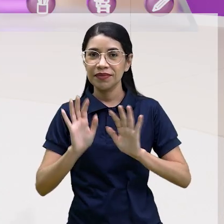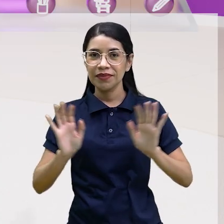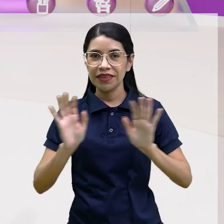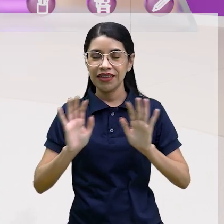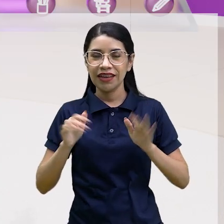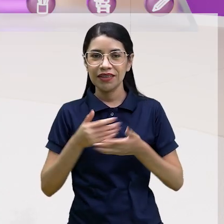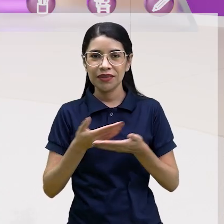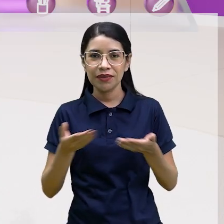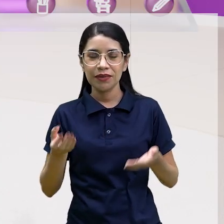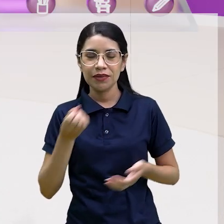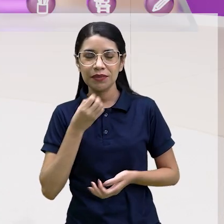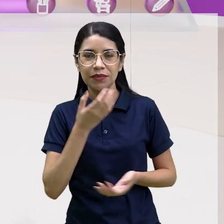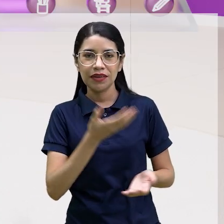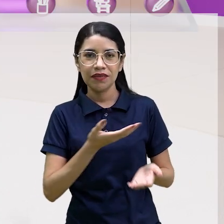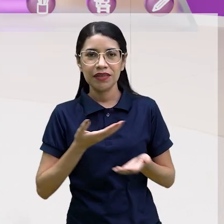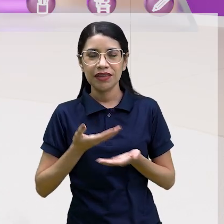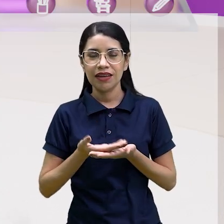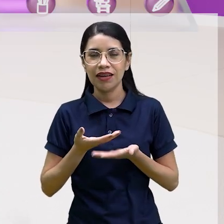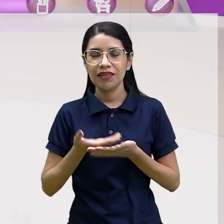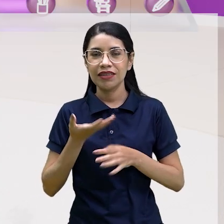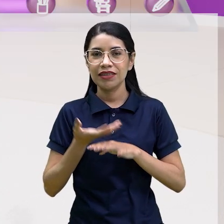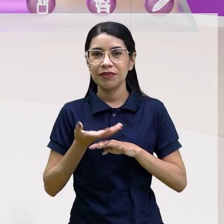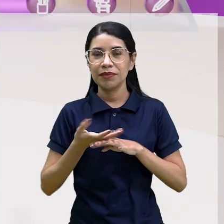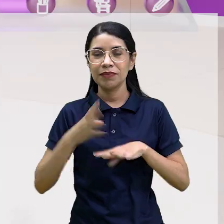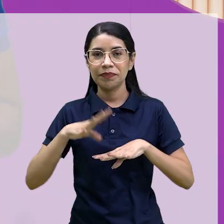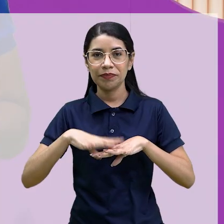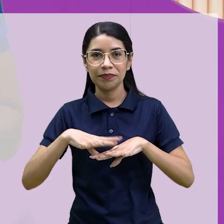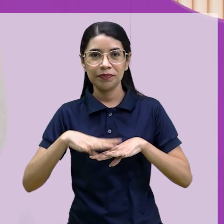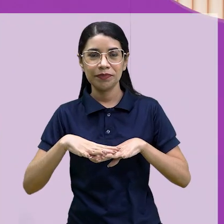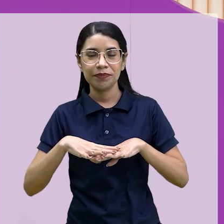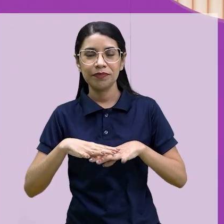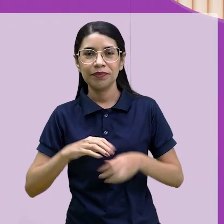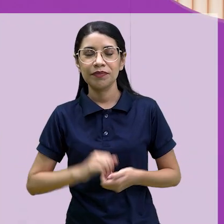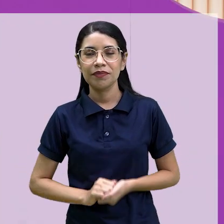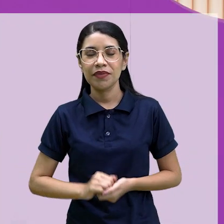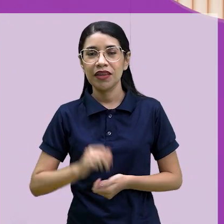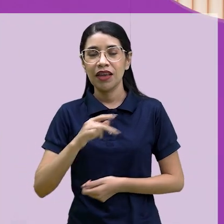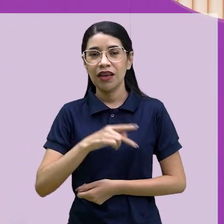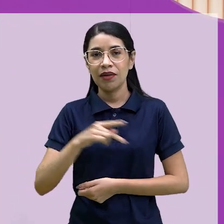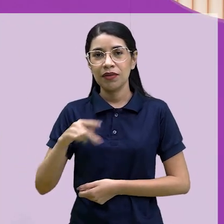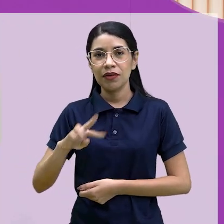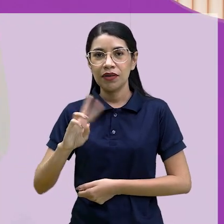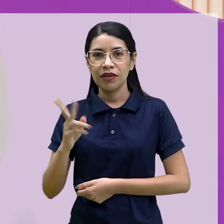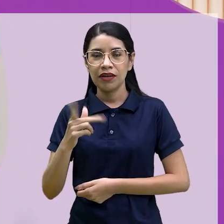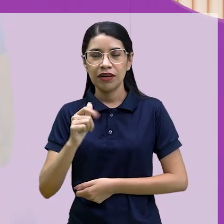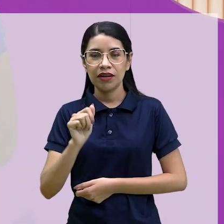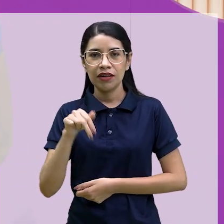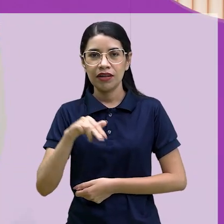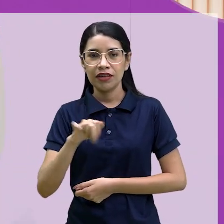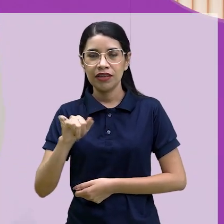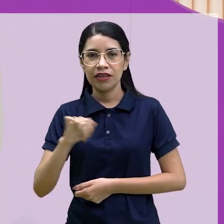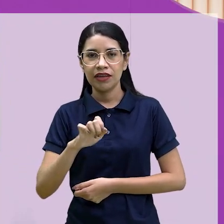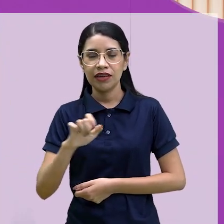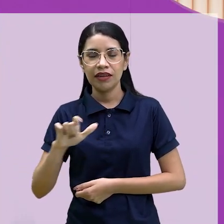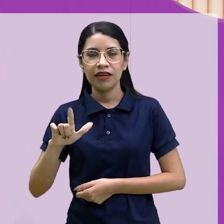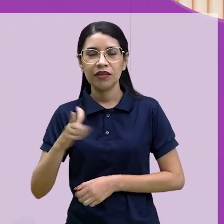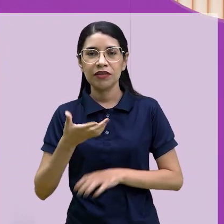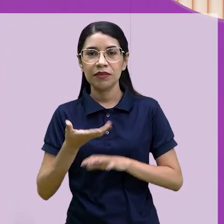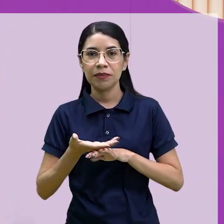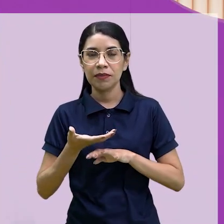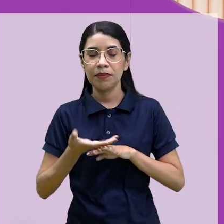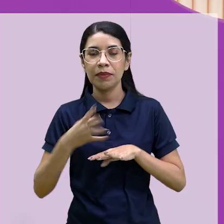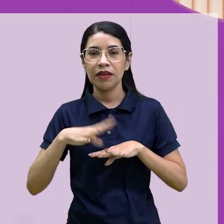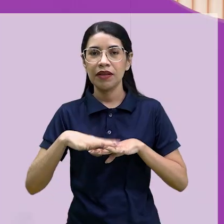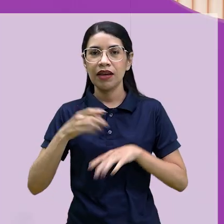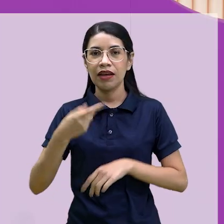Olá, sejam todos bem-vindos ao Componente de Matemática. Eu sou o professor Aniel Santos, professor de matemática aqui do